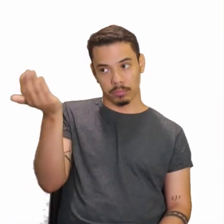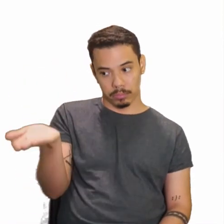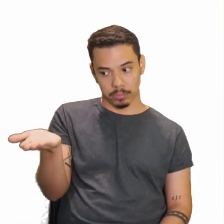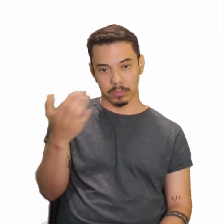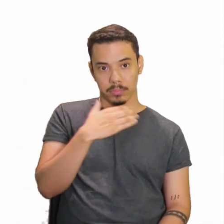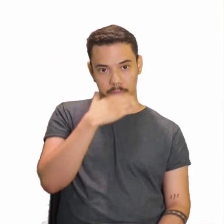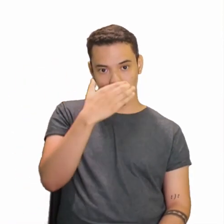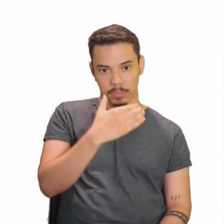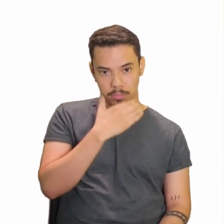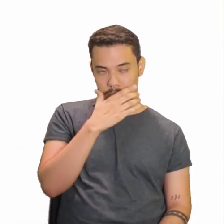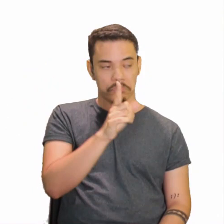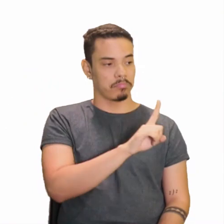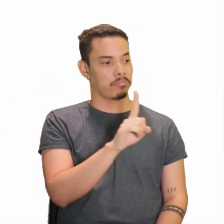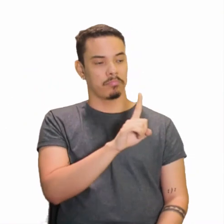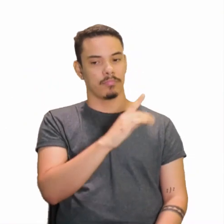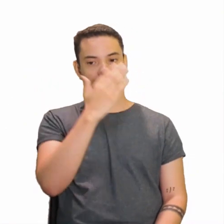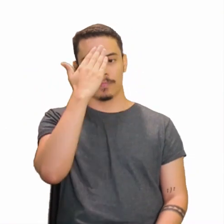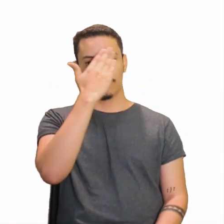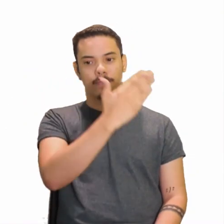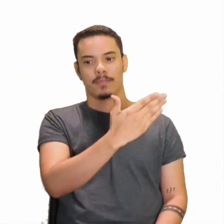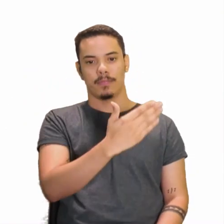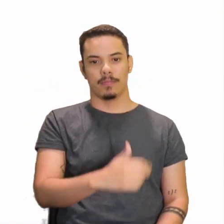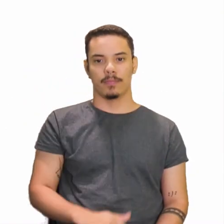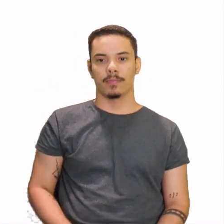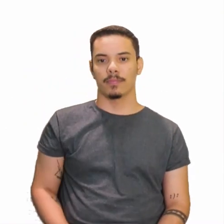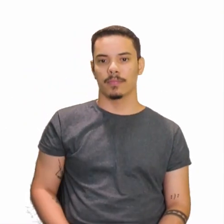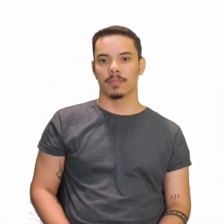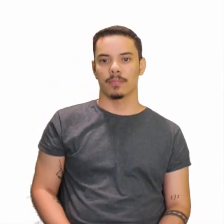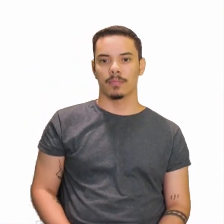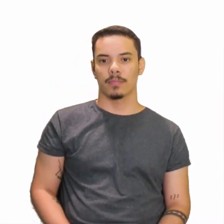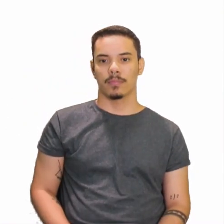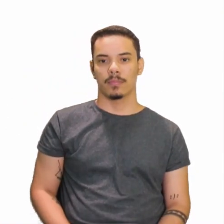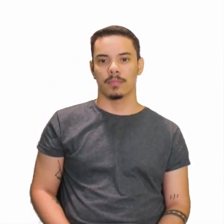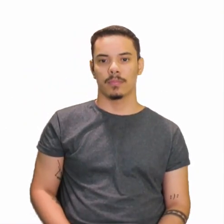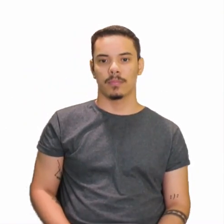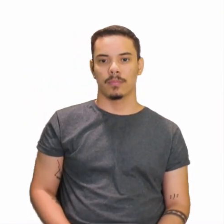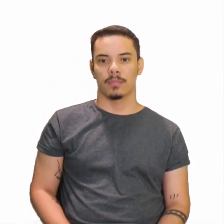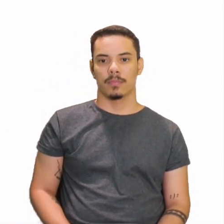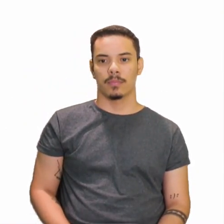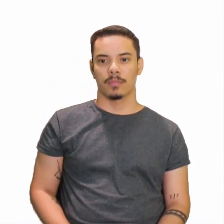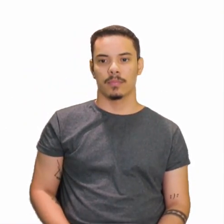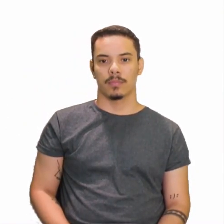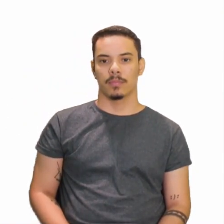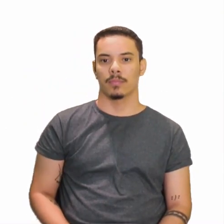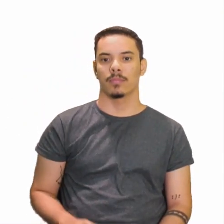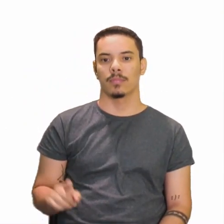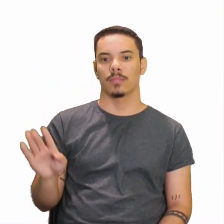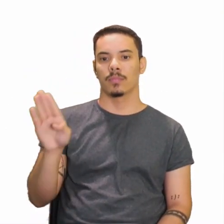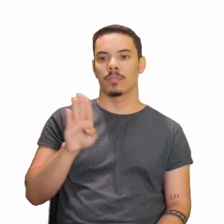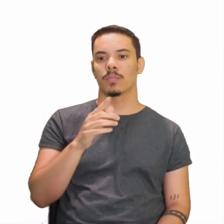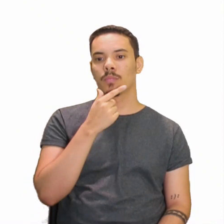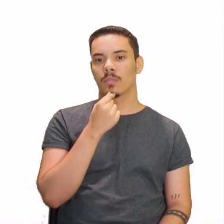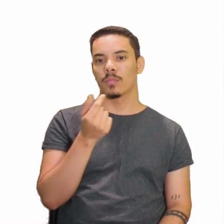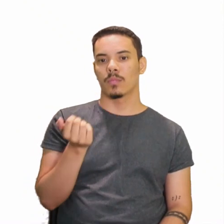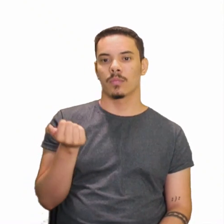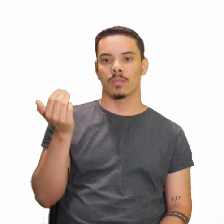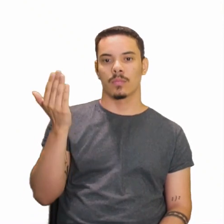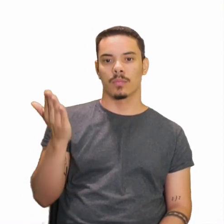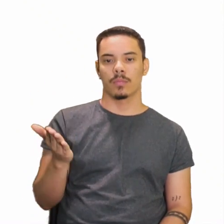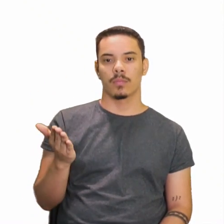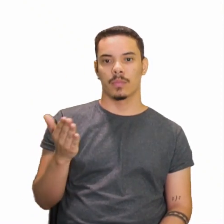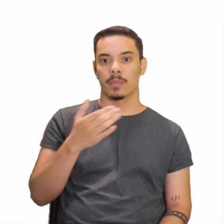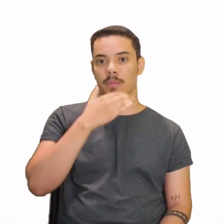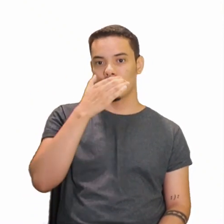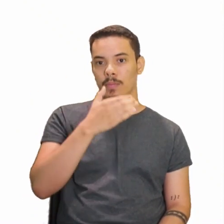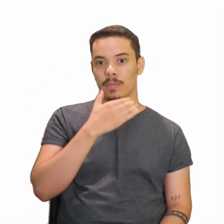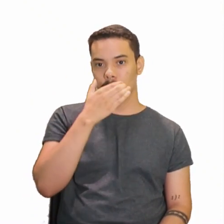a maçã. Não, obrigada. No terceiro quadrinho, chega um rapaz, oferece a maçã, mas só que olha